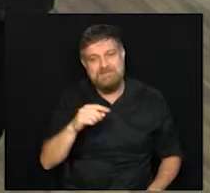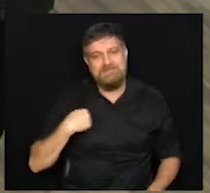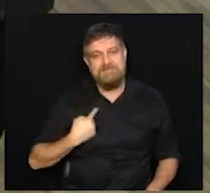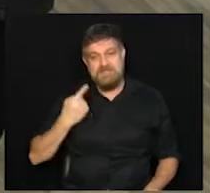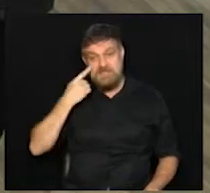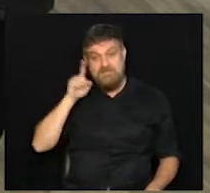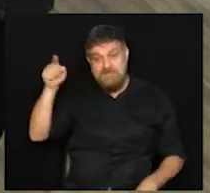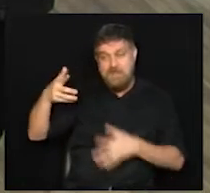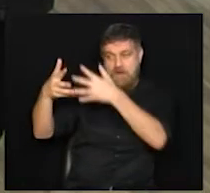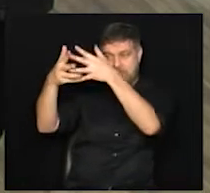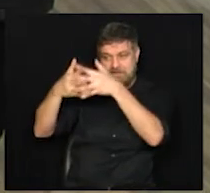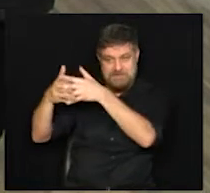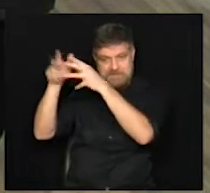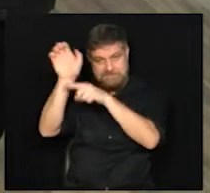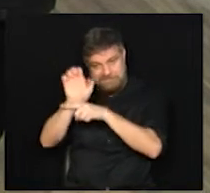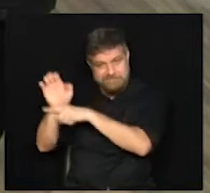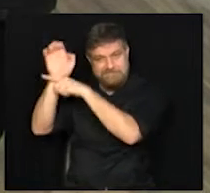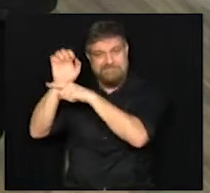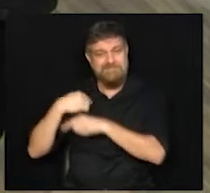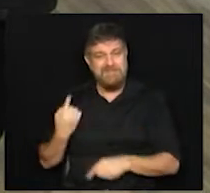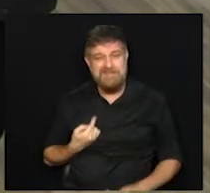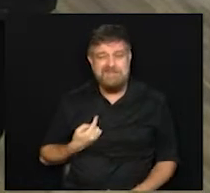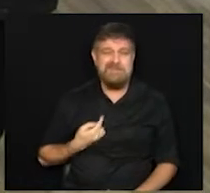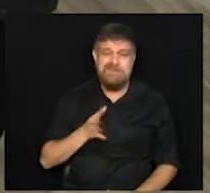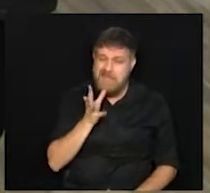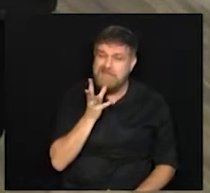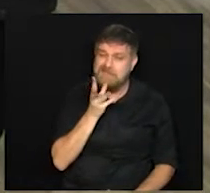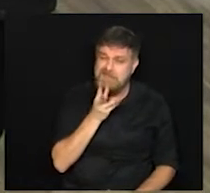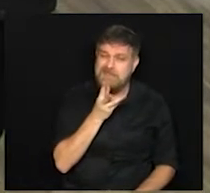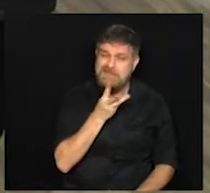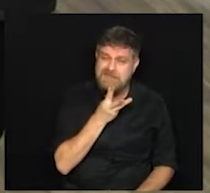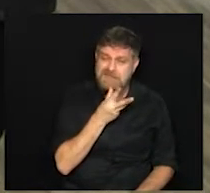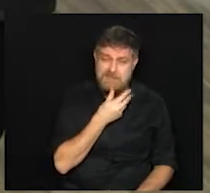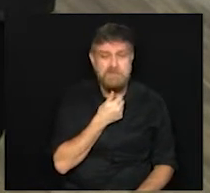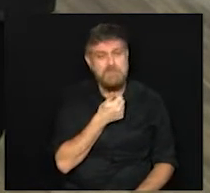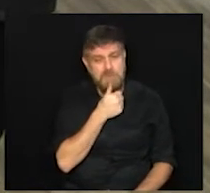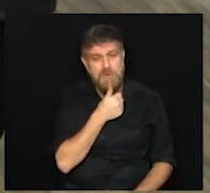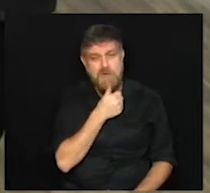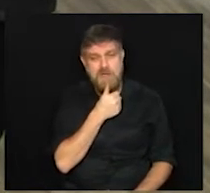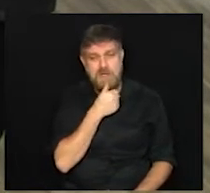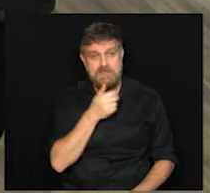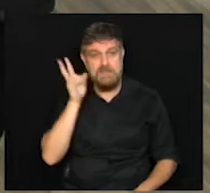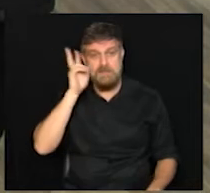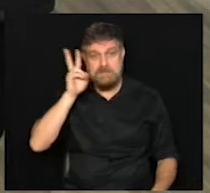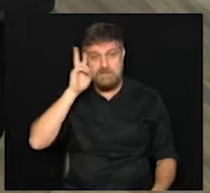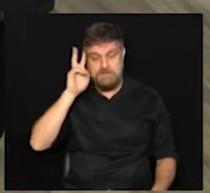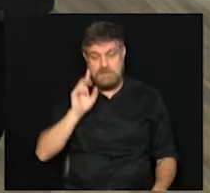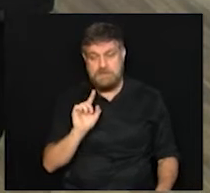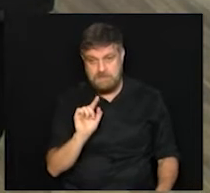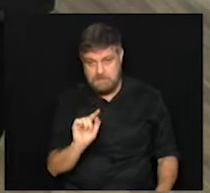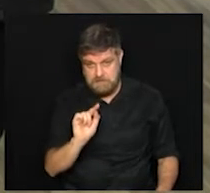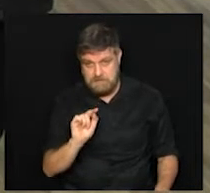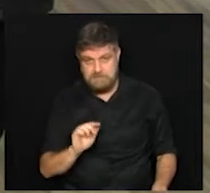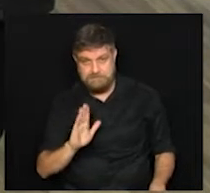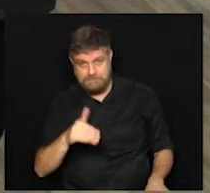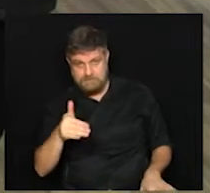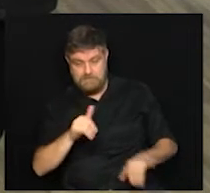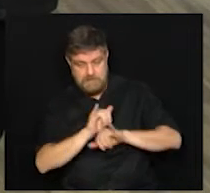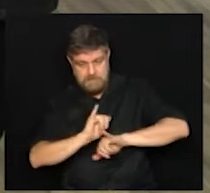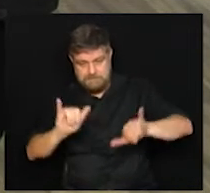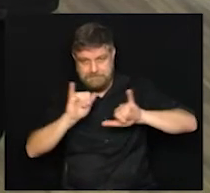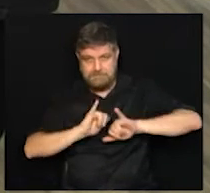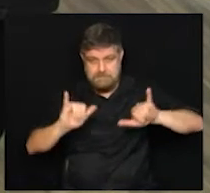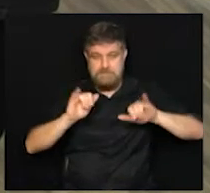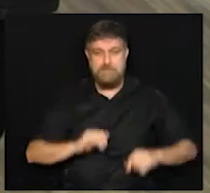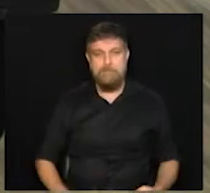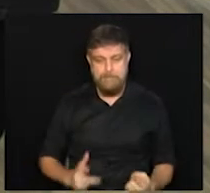viu nos Estados Unidos, na Europa. Estamos distantes ainda. Lembrando que quando foi anunciado